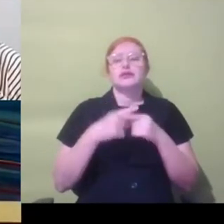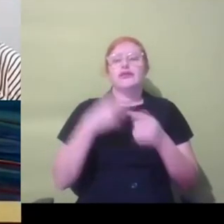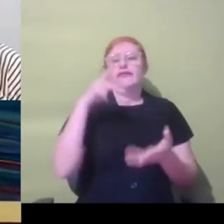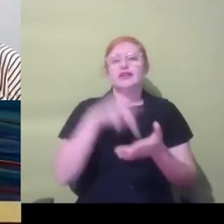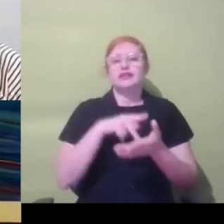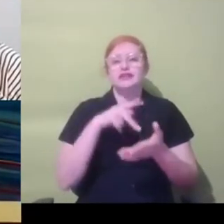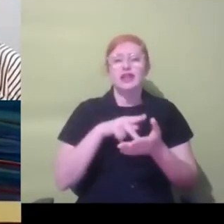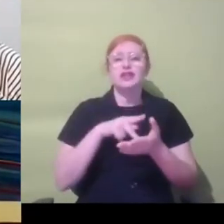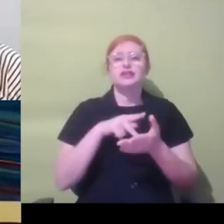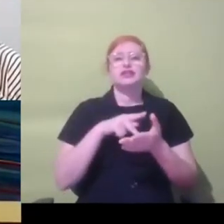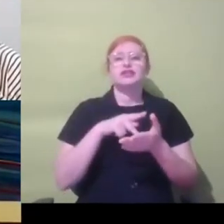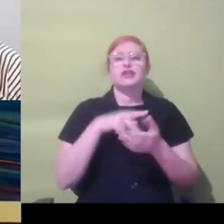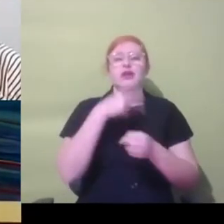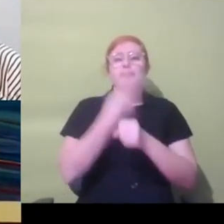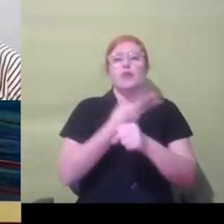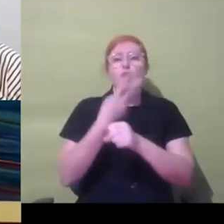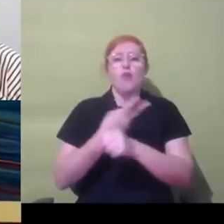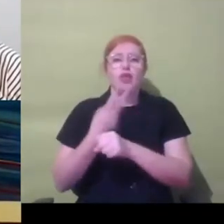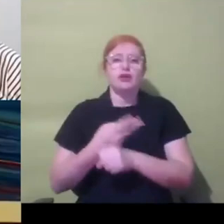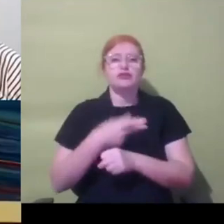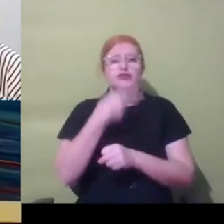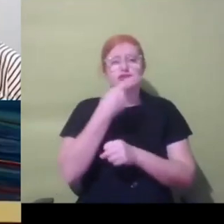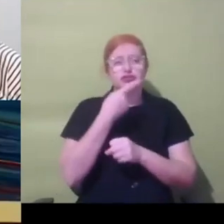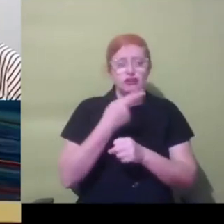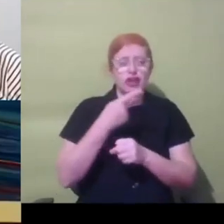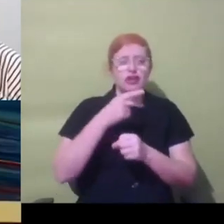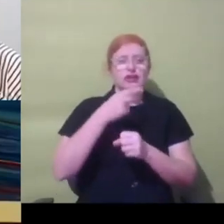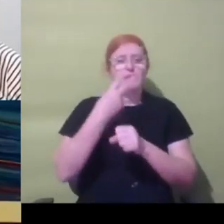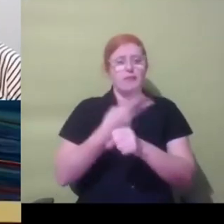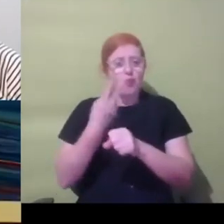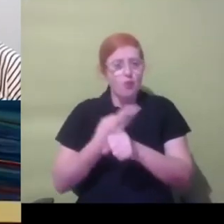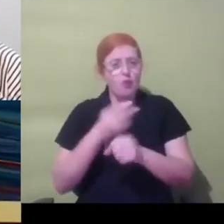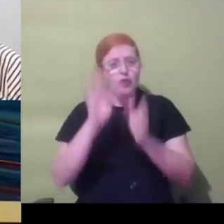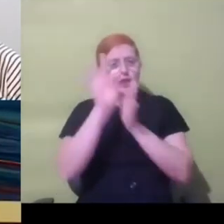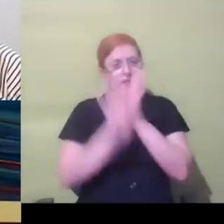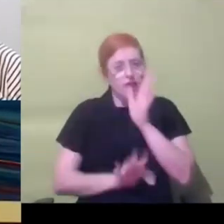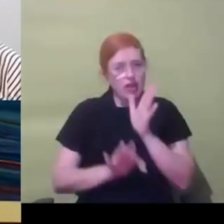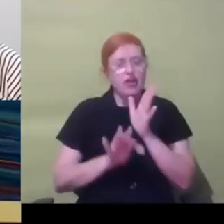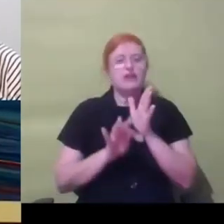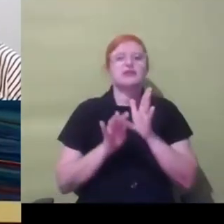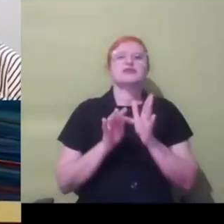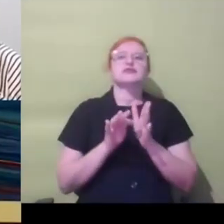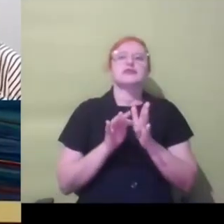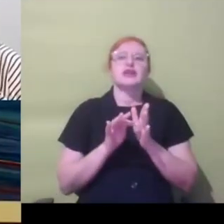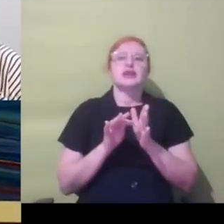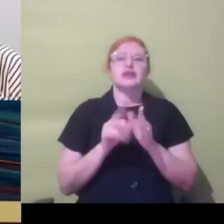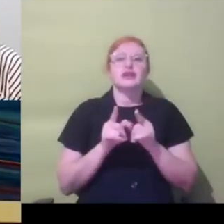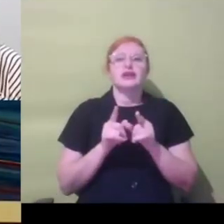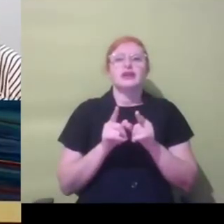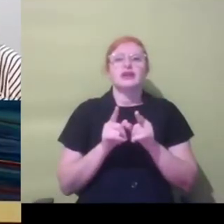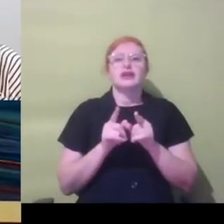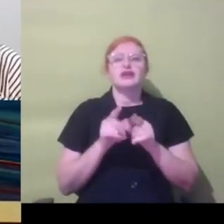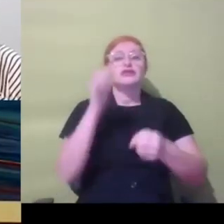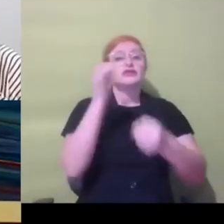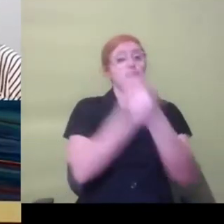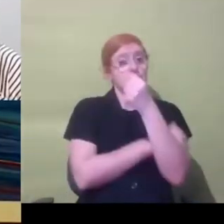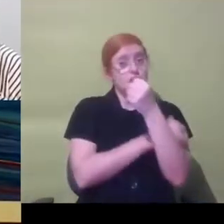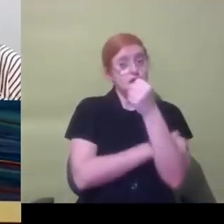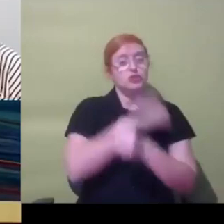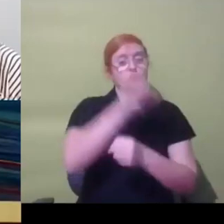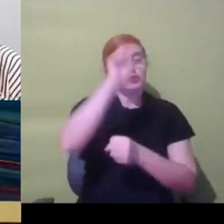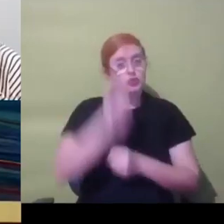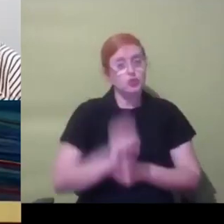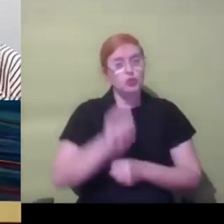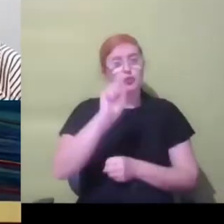quando a gente estava buscando a gente sempre fala disso, né, que a gente busca textos que desloquem um pouco da história do feminismo do